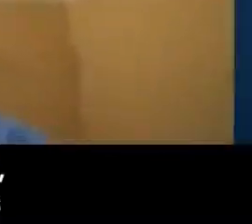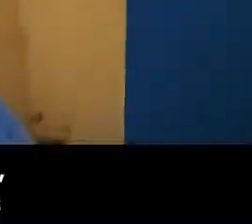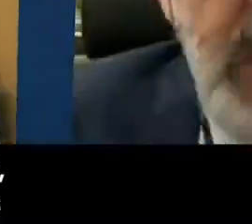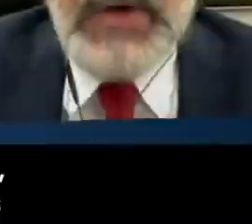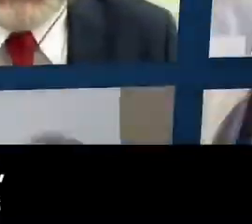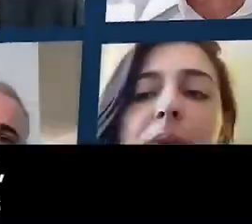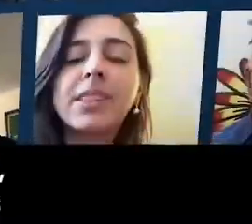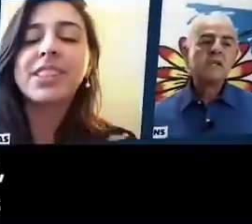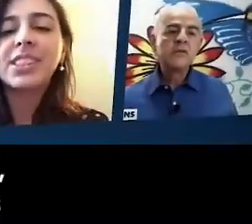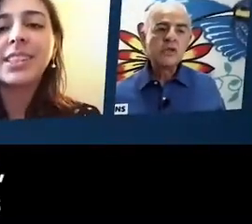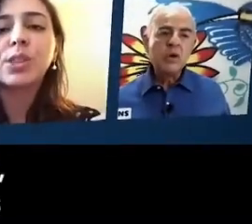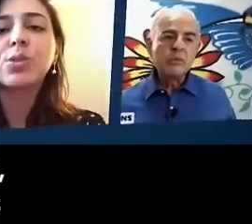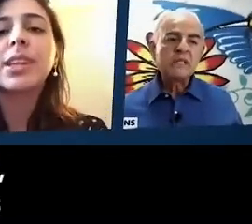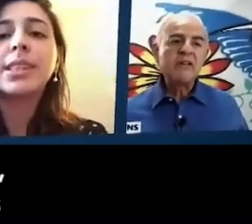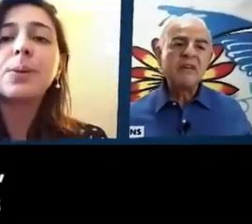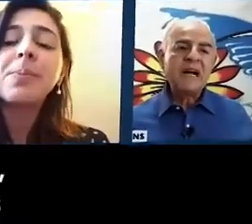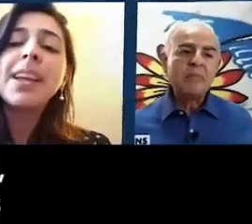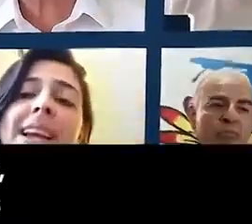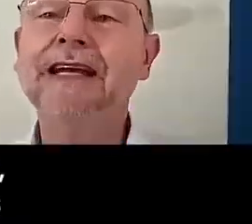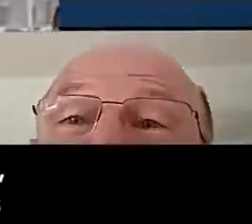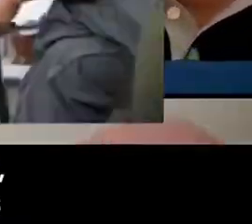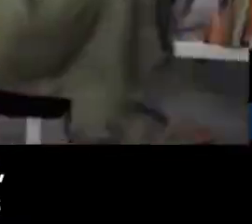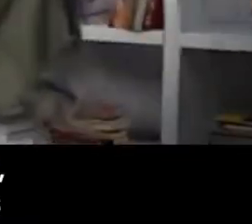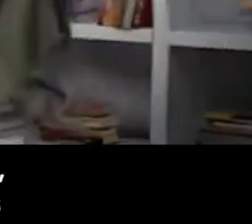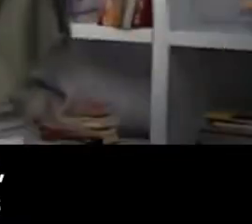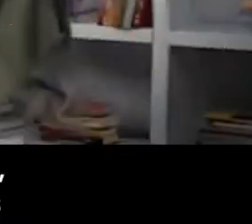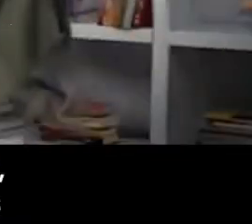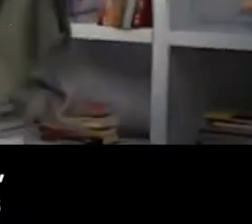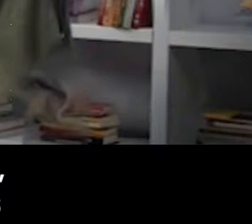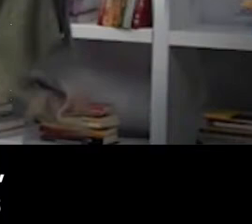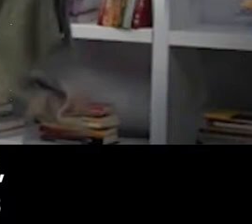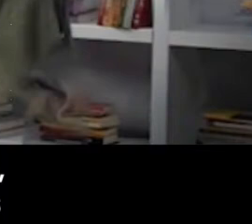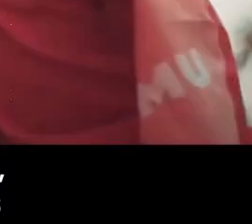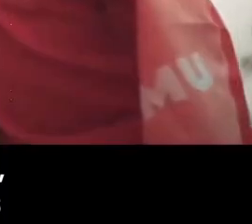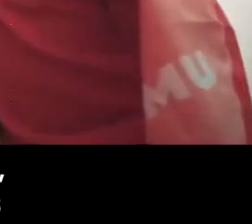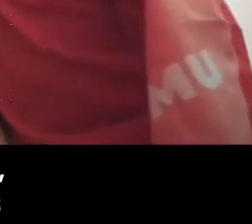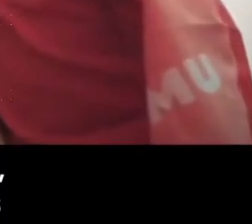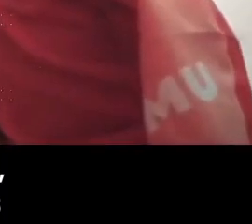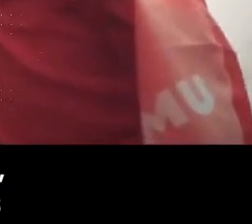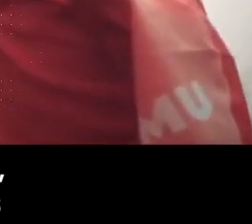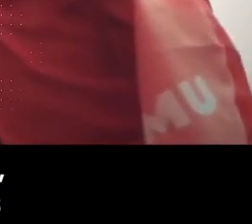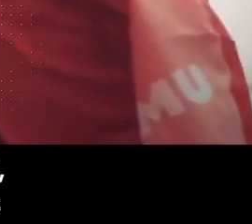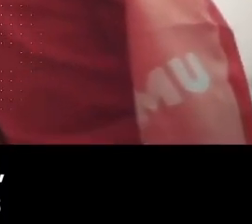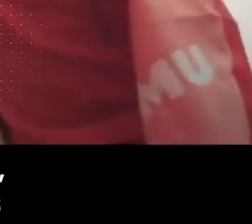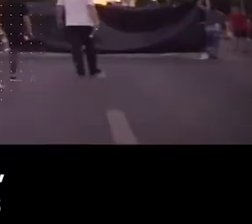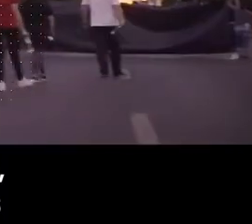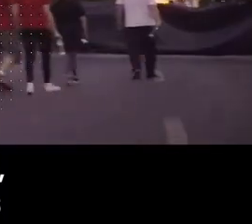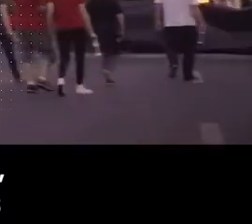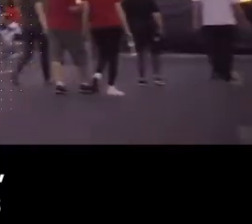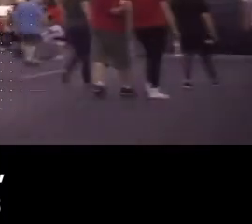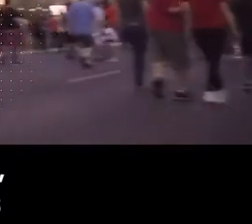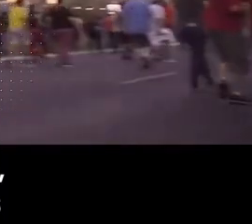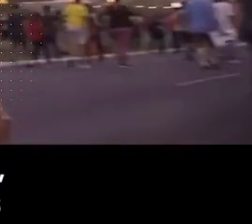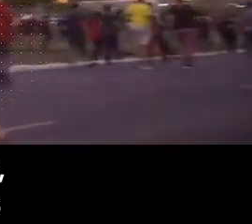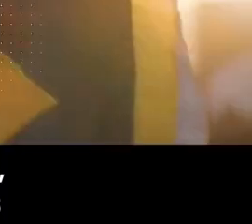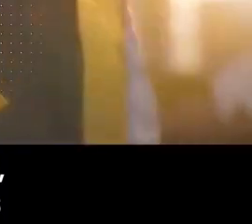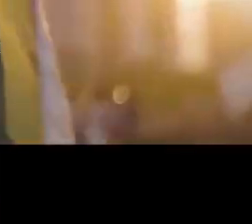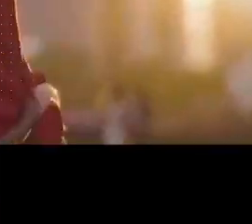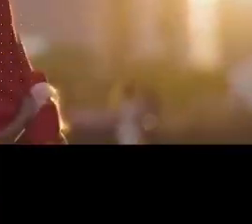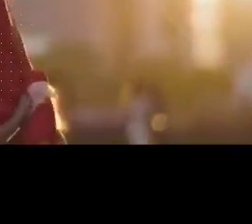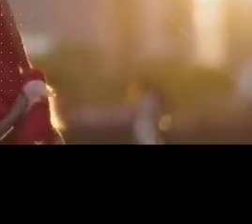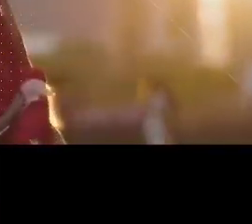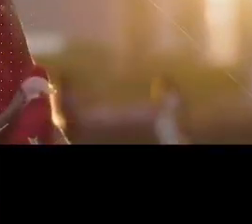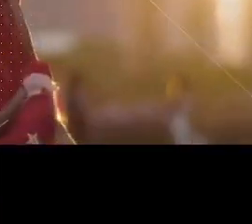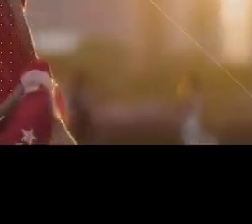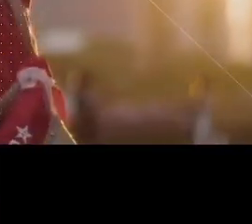Esse sentimento que, apesar de qualquer análise, teima em tomar conta do coração dos brasileiros e